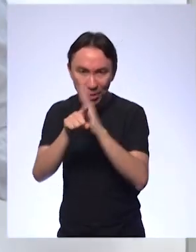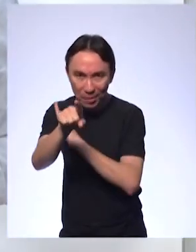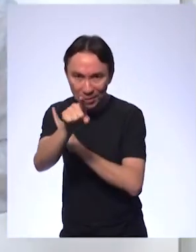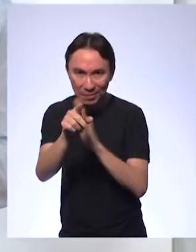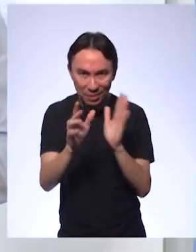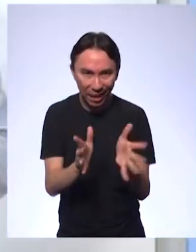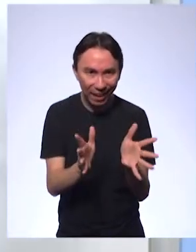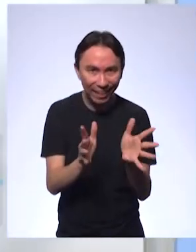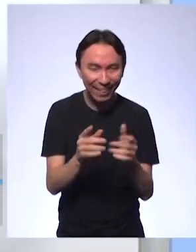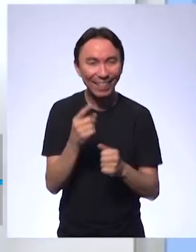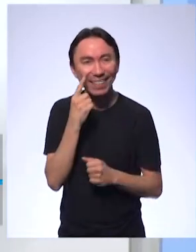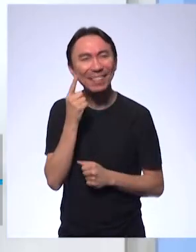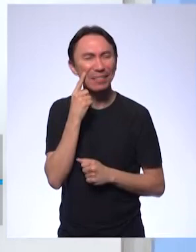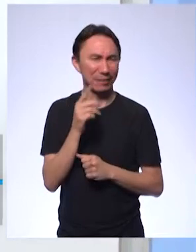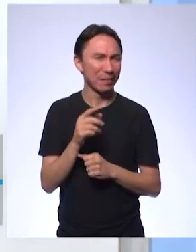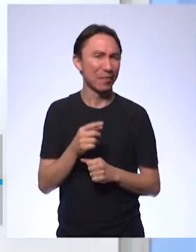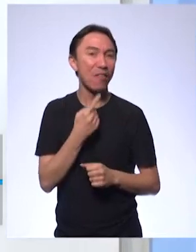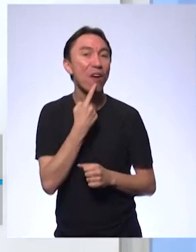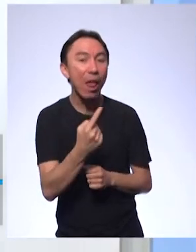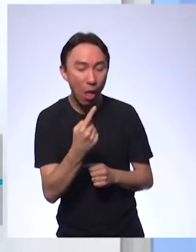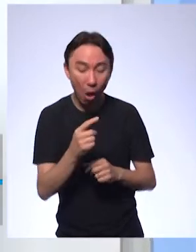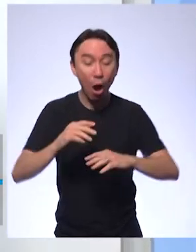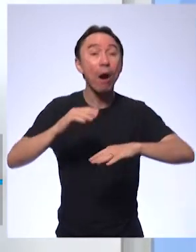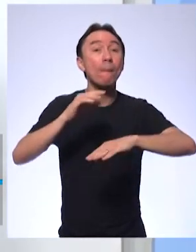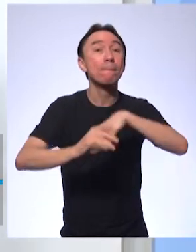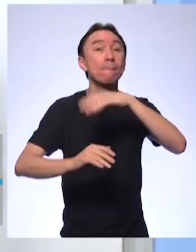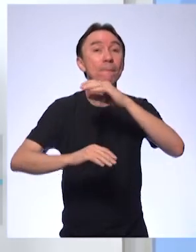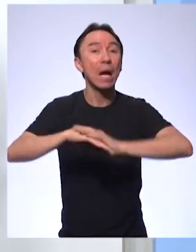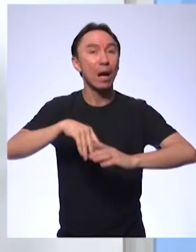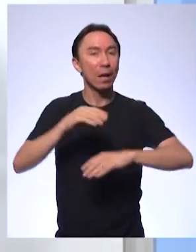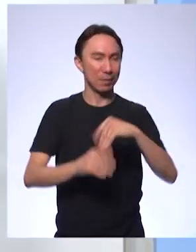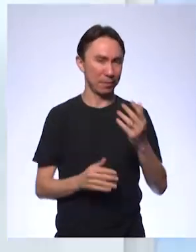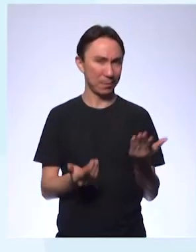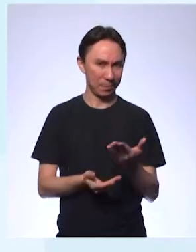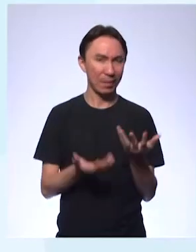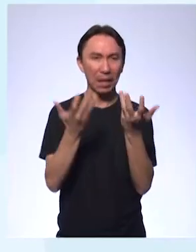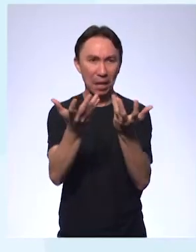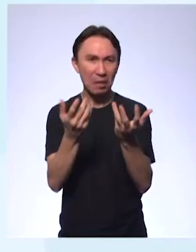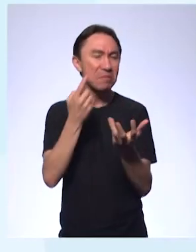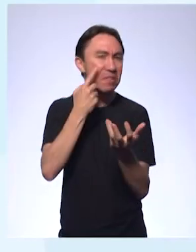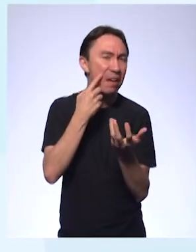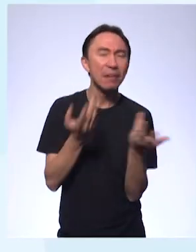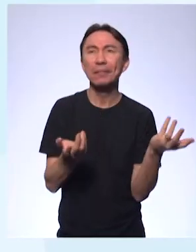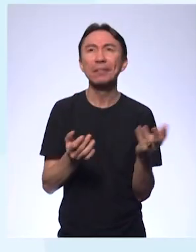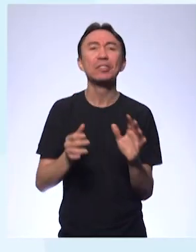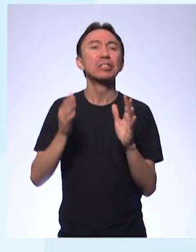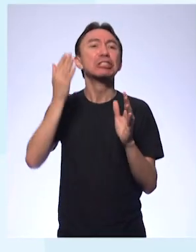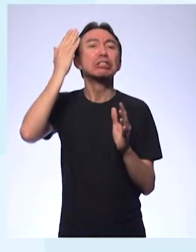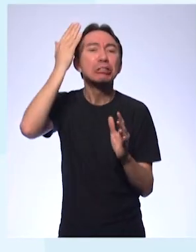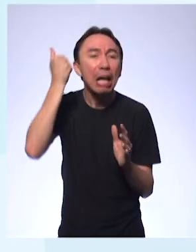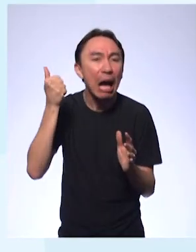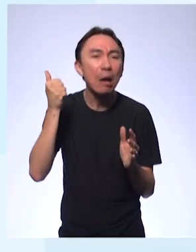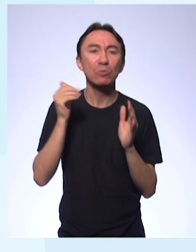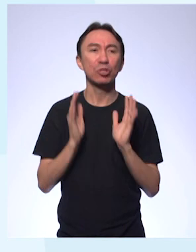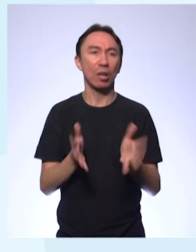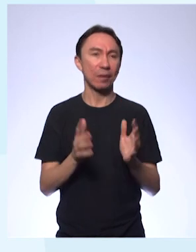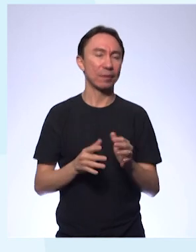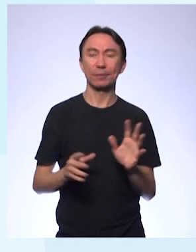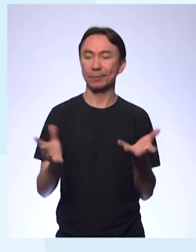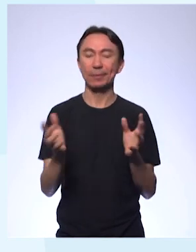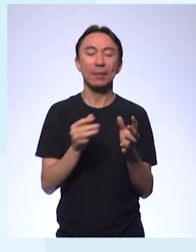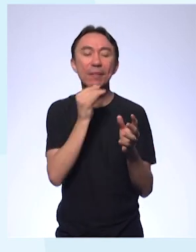falei que é uma coisa assim bem prática e tudo mais. Eu queria que você registrasse aí alguma coisa que você já sabe que é sobre a